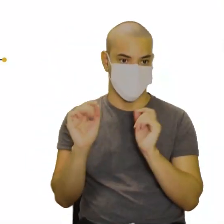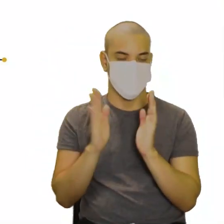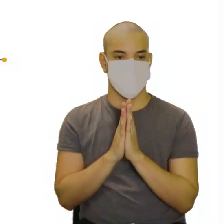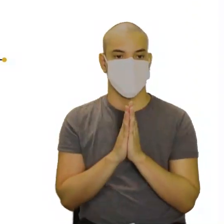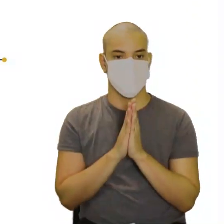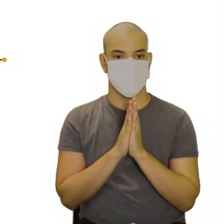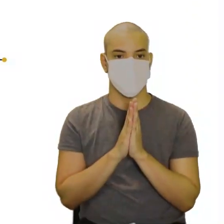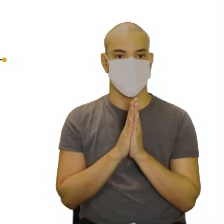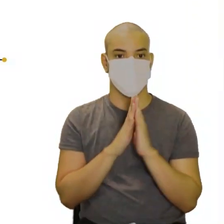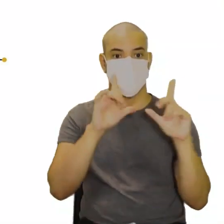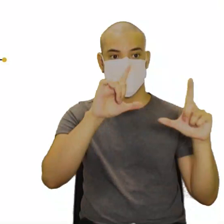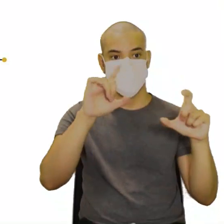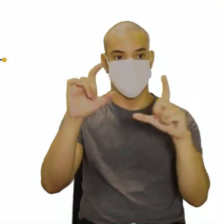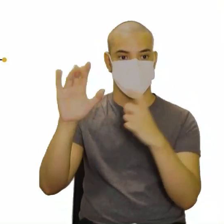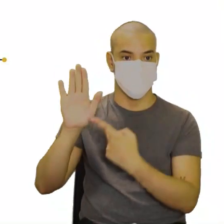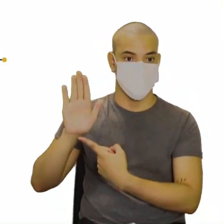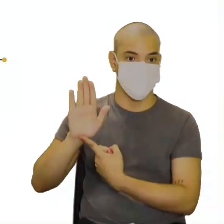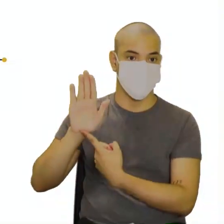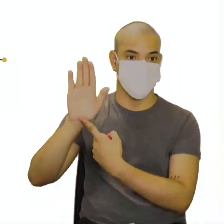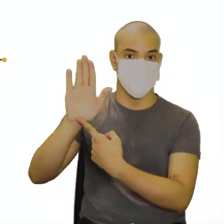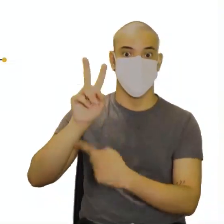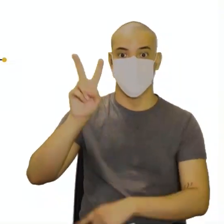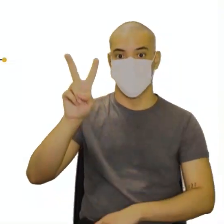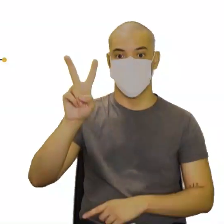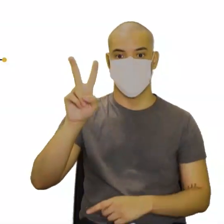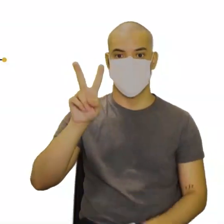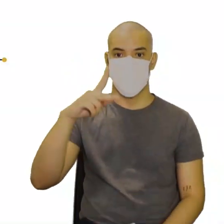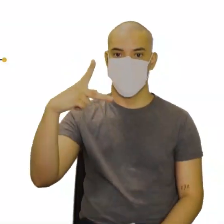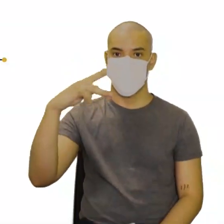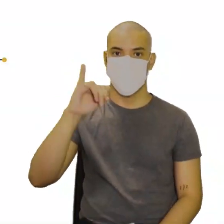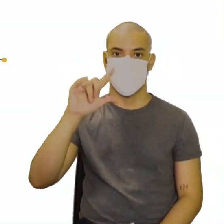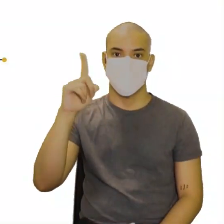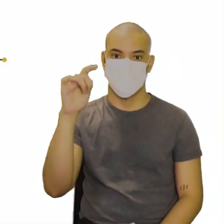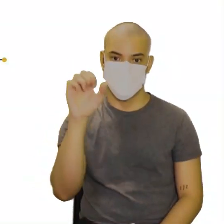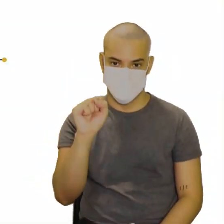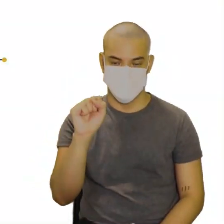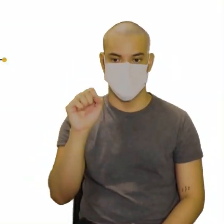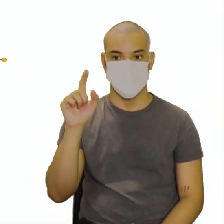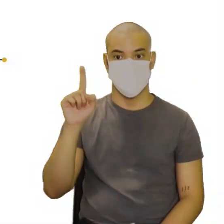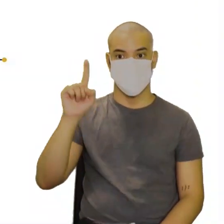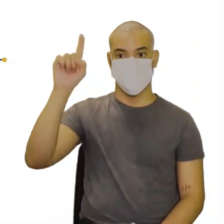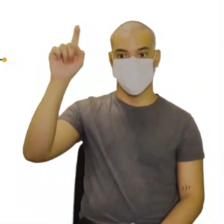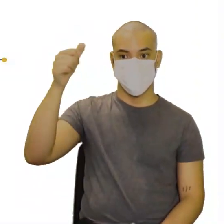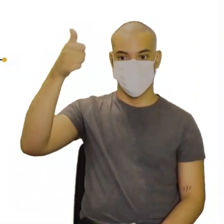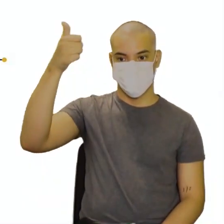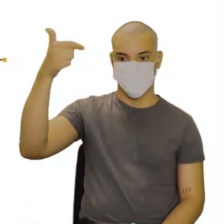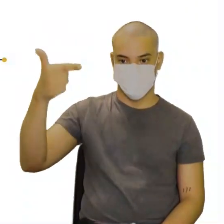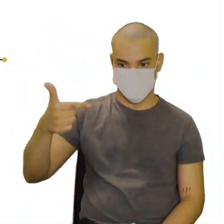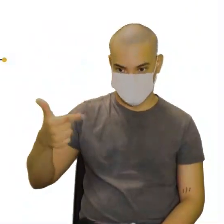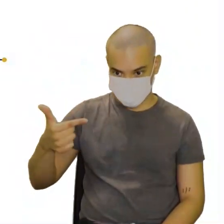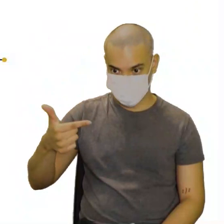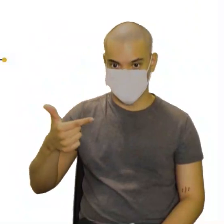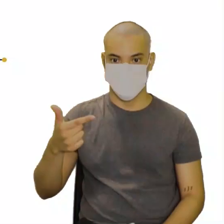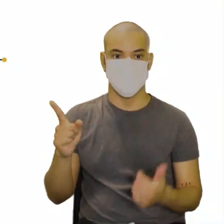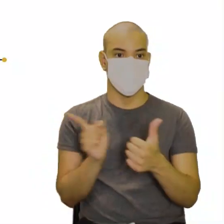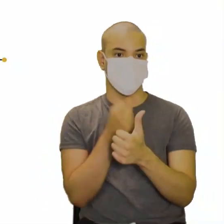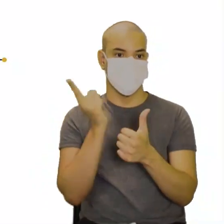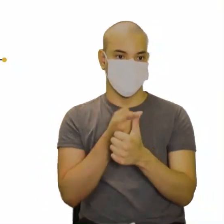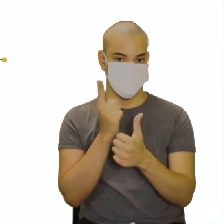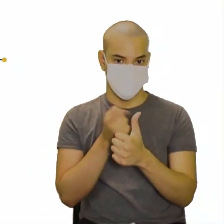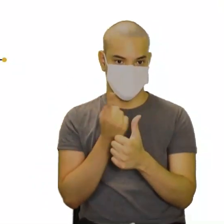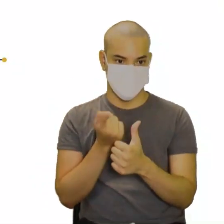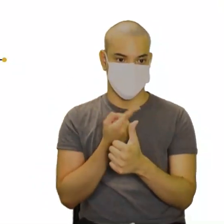As figuras ilustram 2 pilhas ideais associadas em série no primeiro